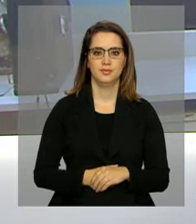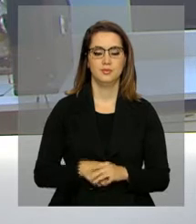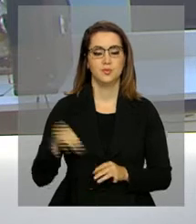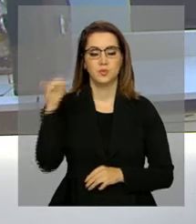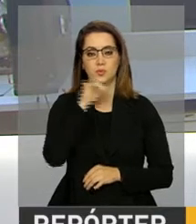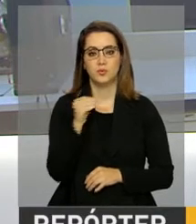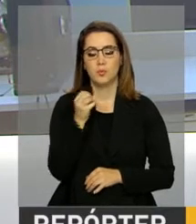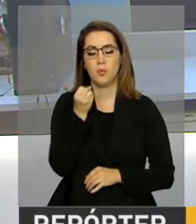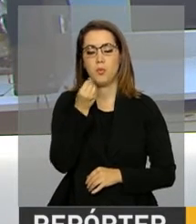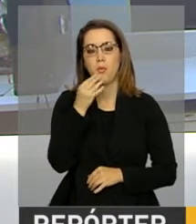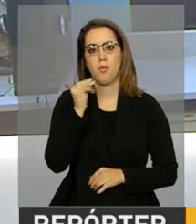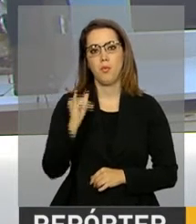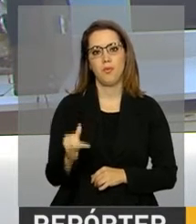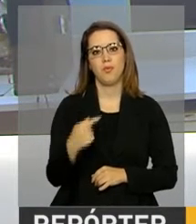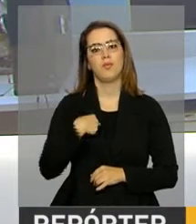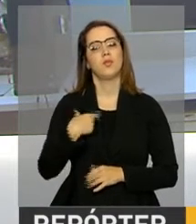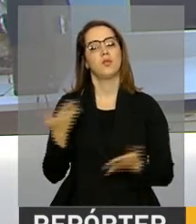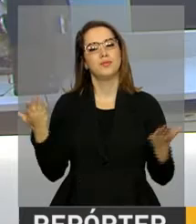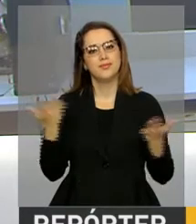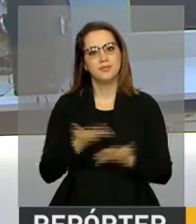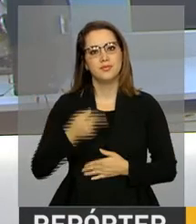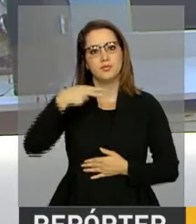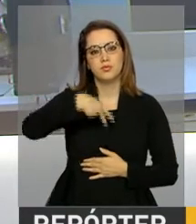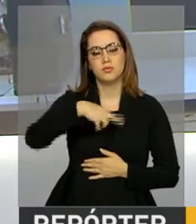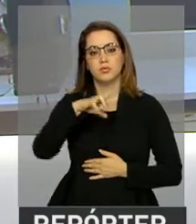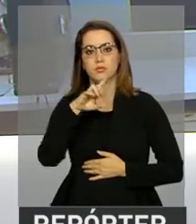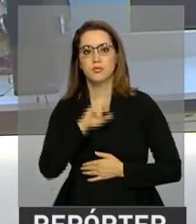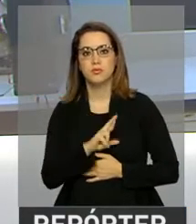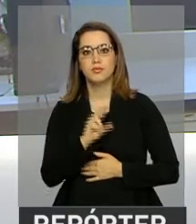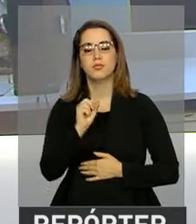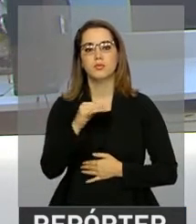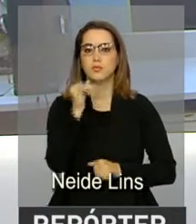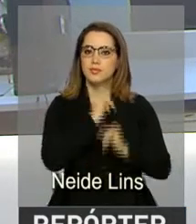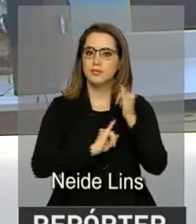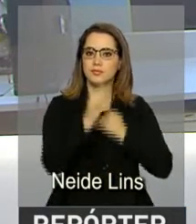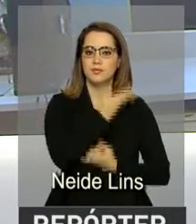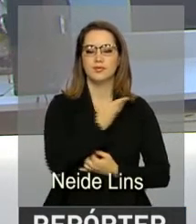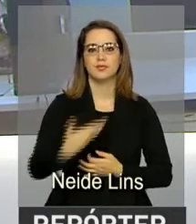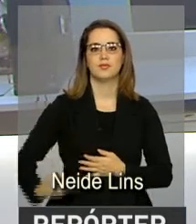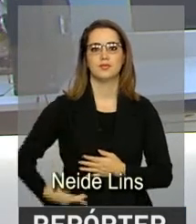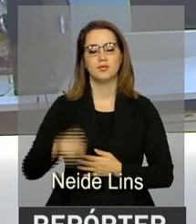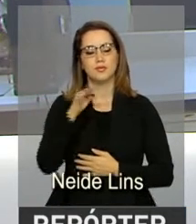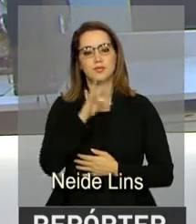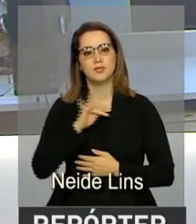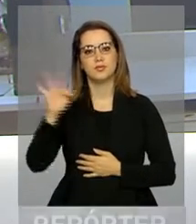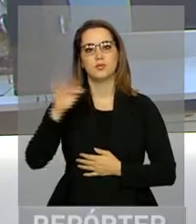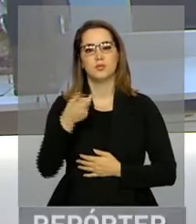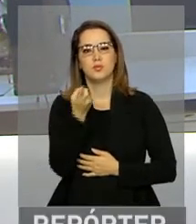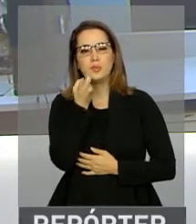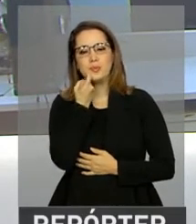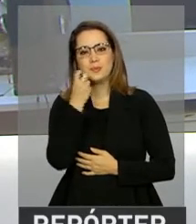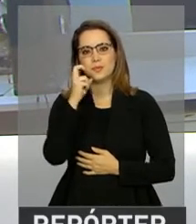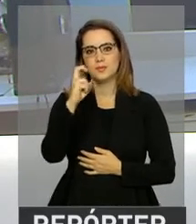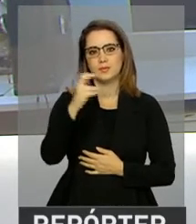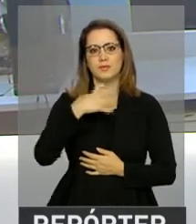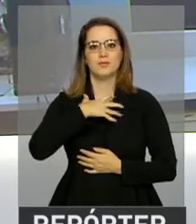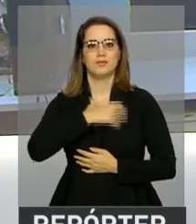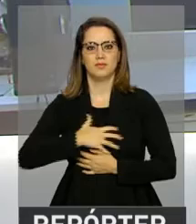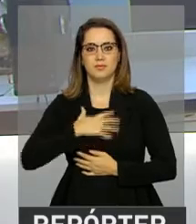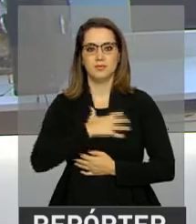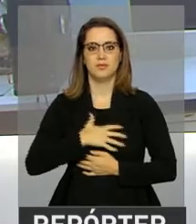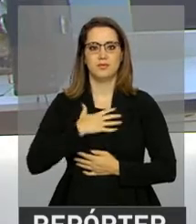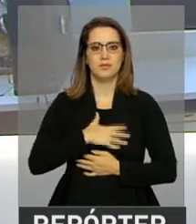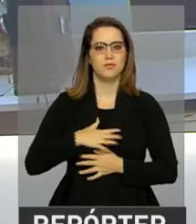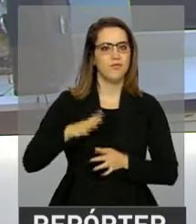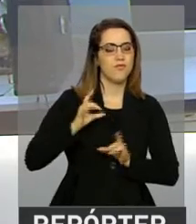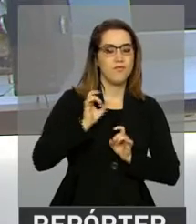Olá, bom dia. Está no ar o repórter NBR com as notícias do governo federal desta sexta-feira, 5 de agosto, dia da